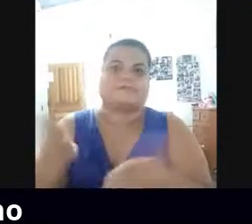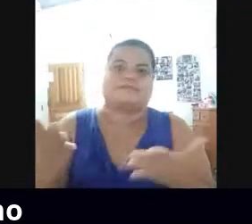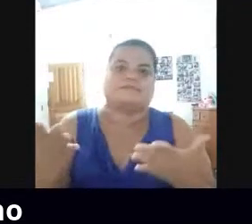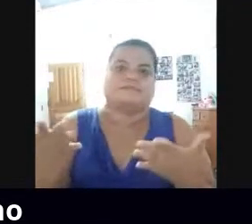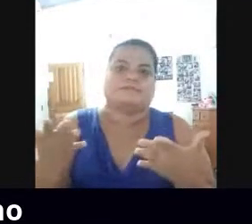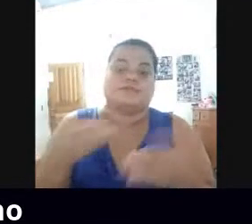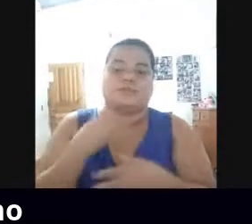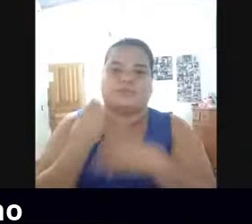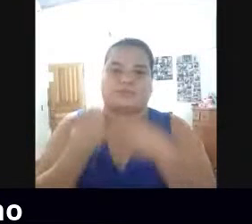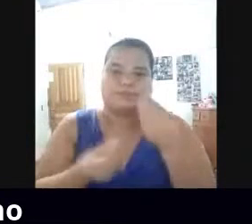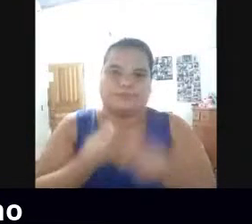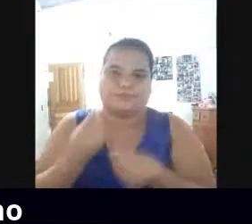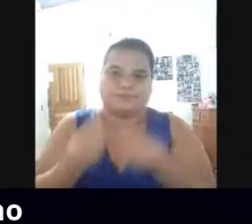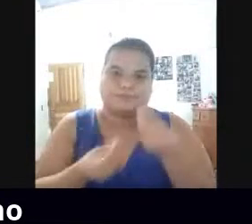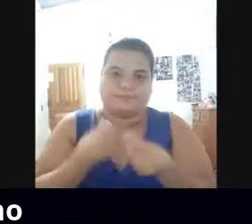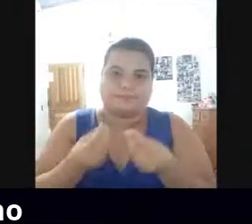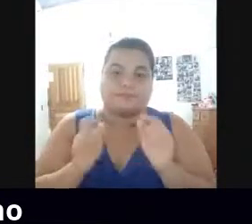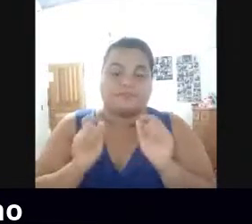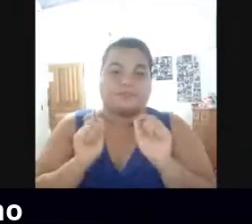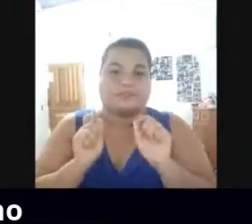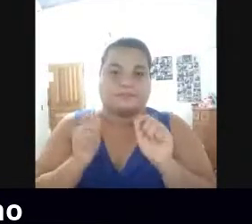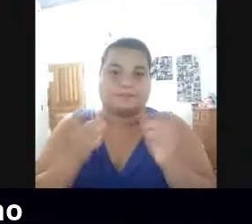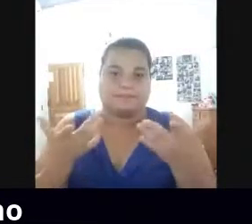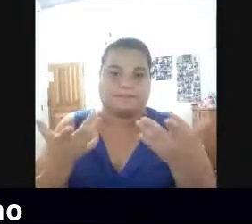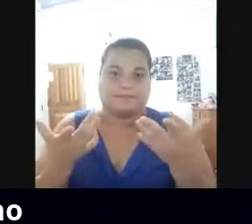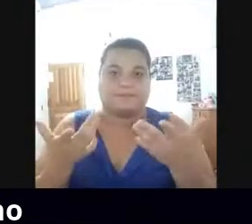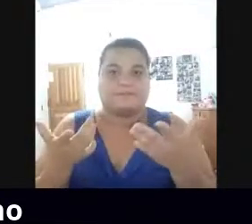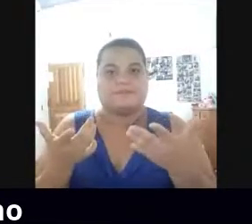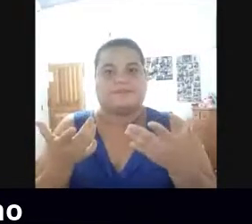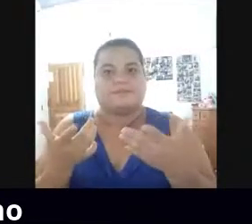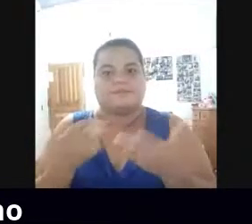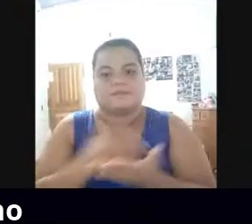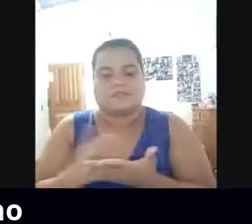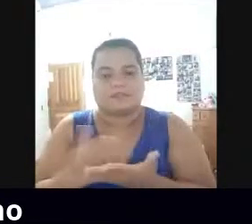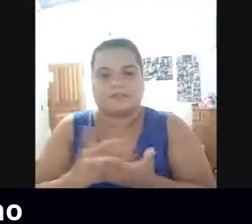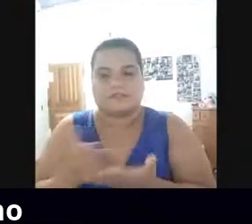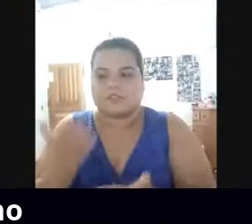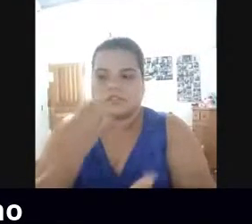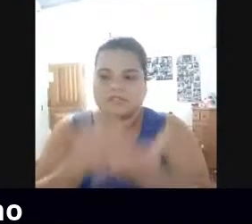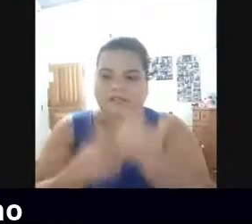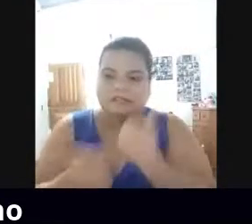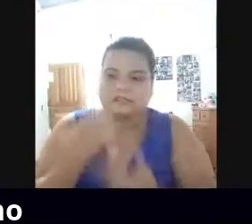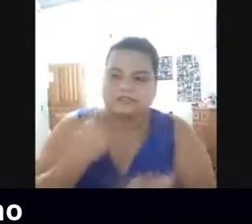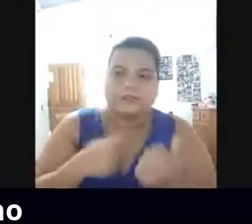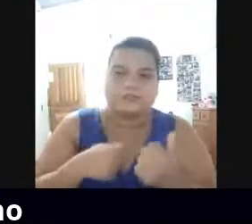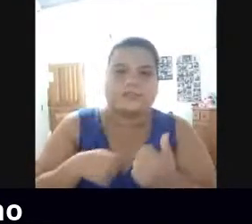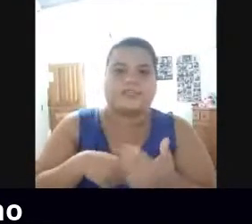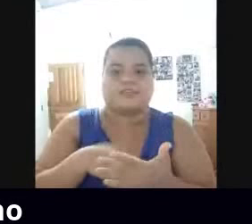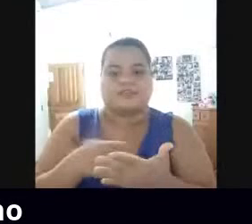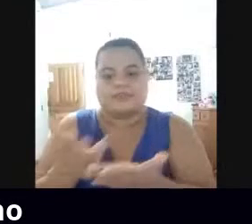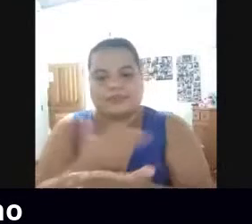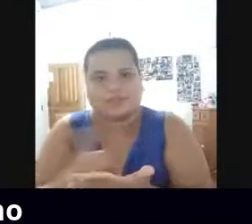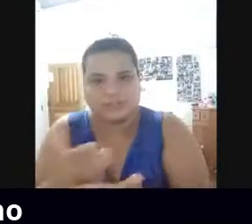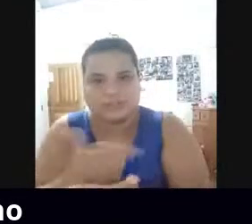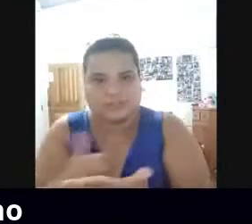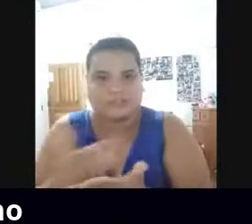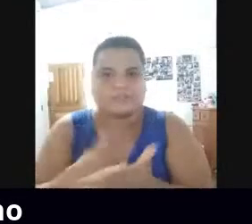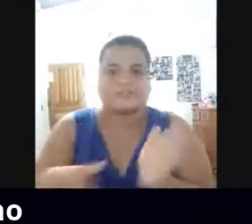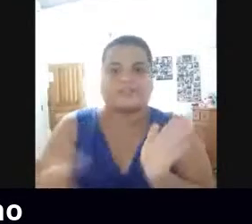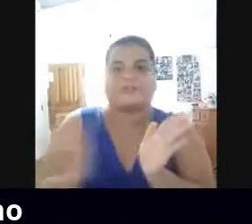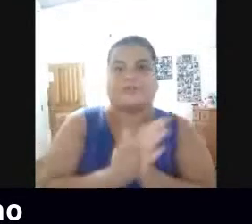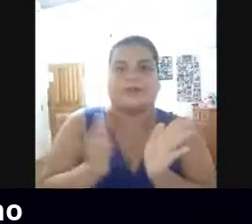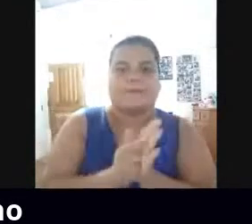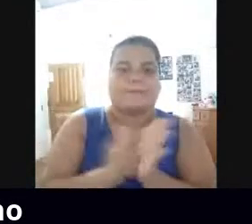primeiro dessensibilizar. Então, a gente vai trabalhar alimentos com ela no desenho, no papel, frutinhas ou